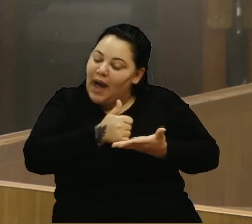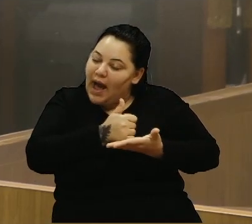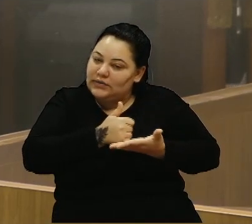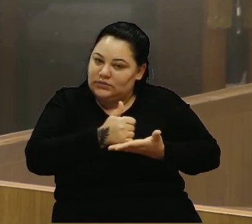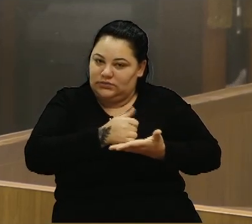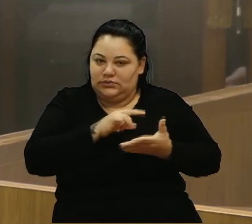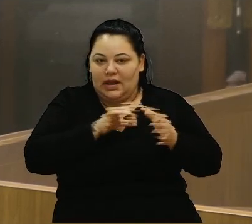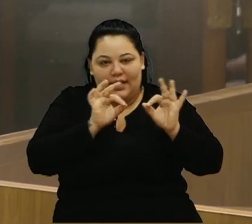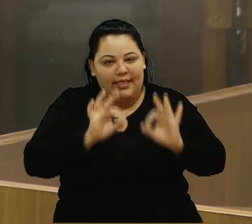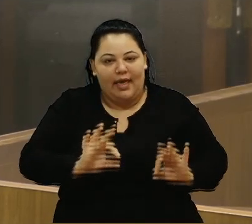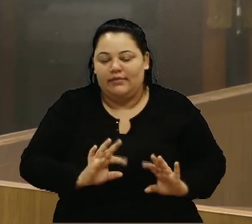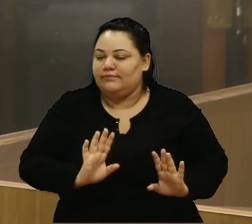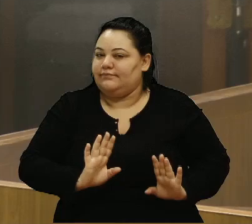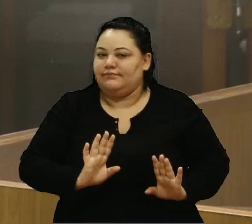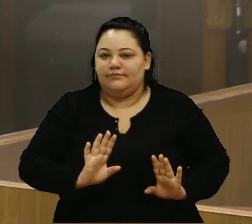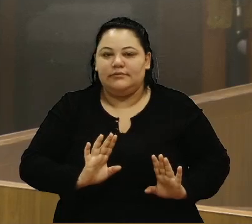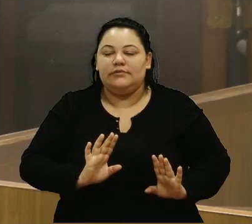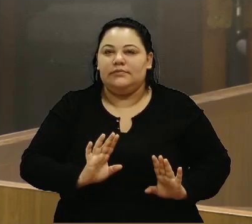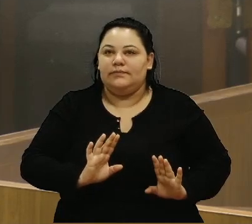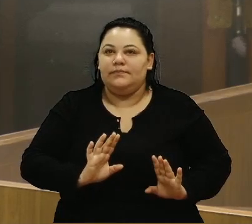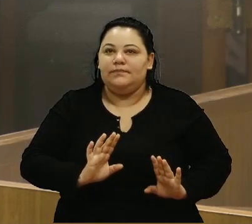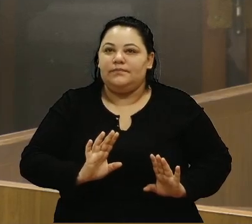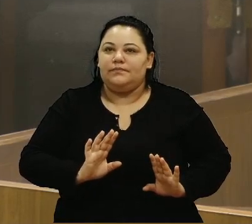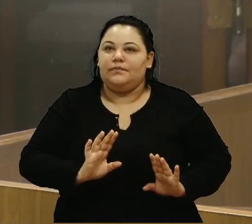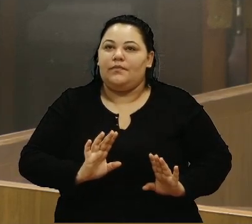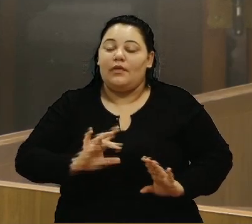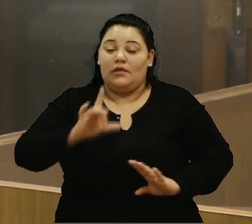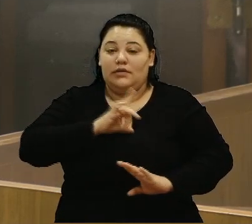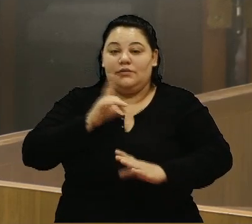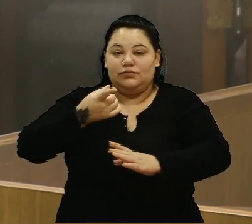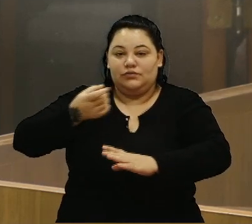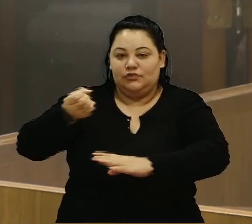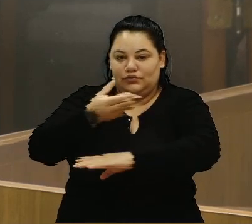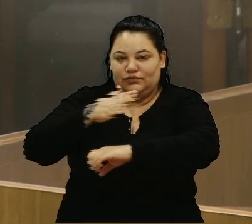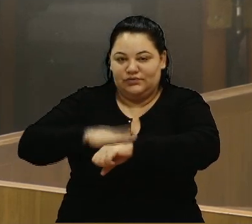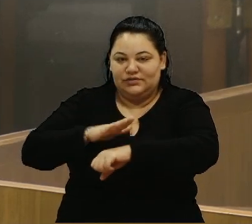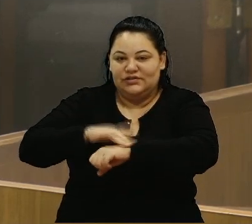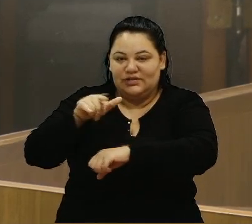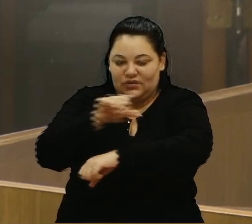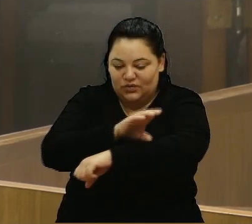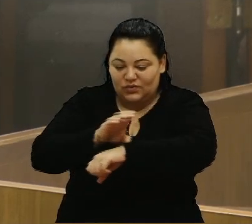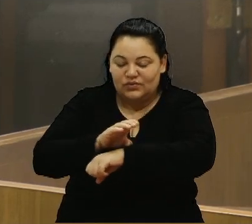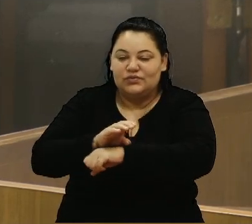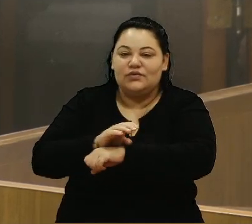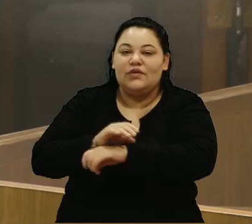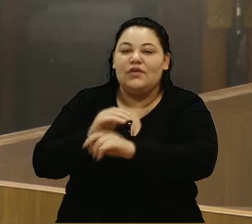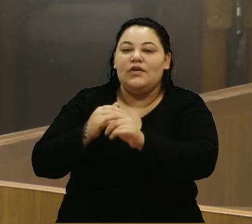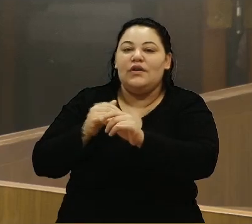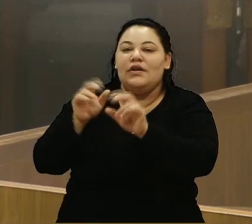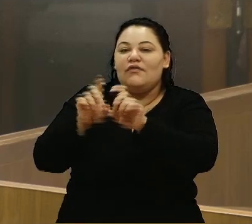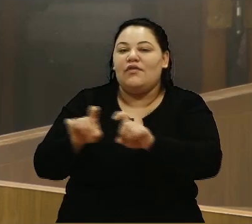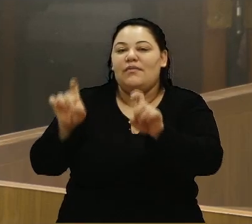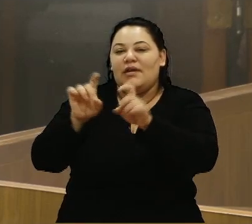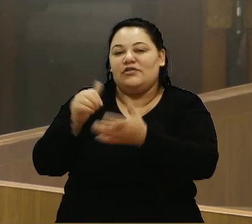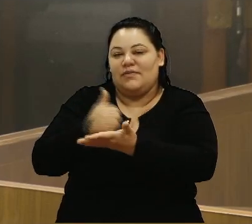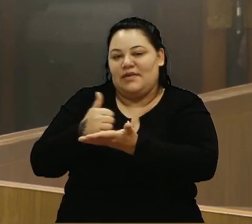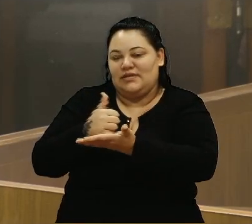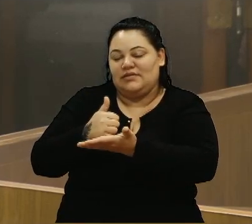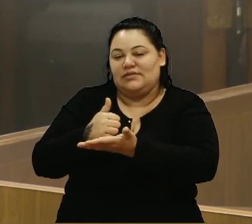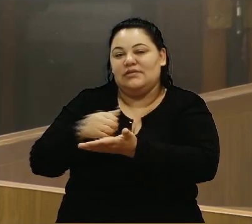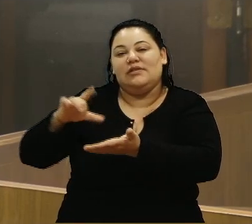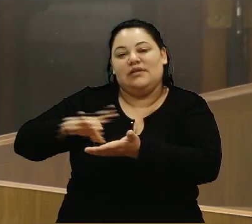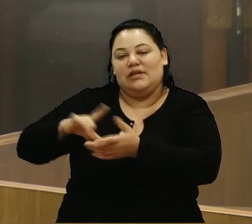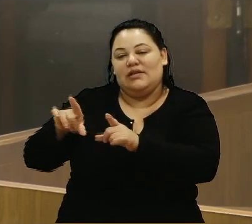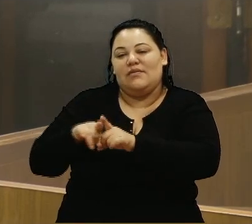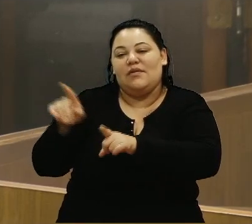tem essa nova etapa aí, que é o curso de informática básica, e nós temos também os nossos